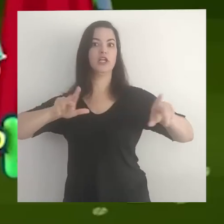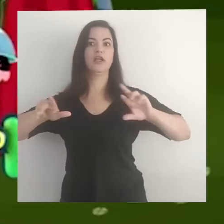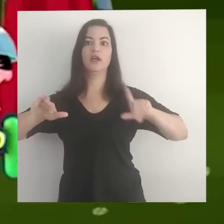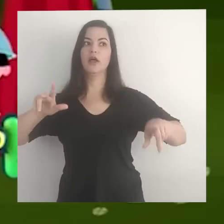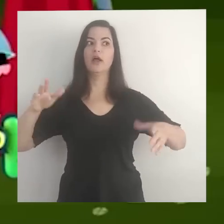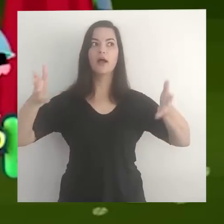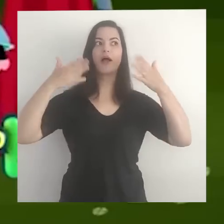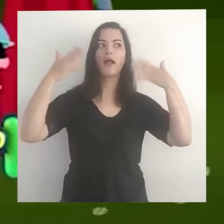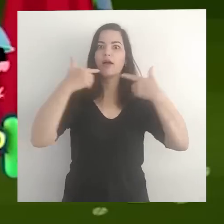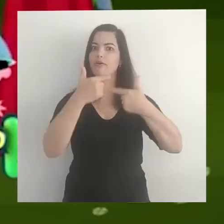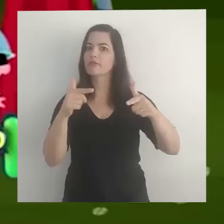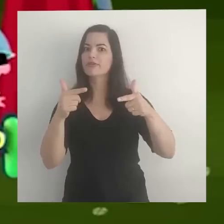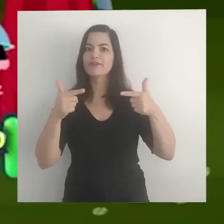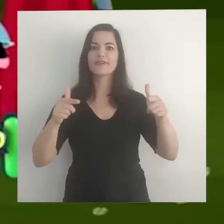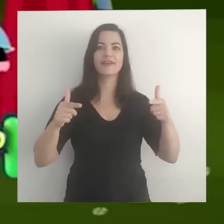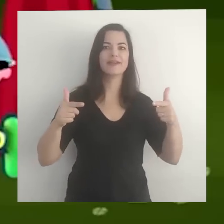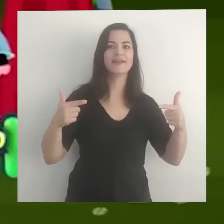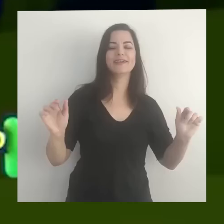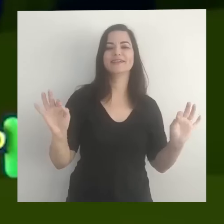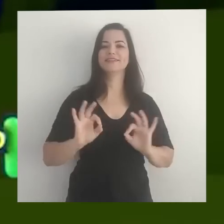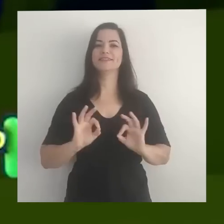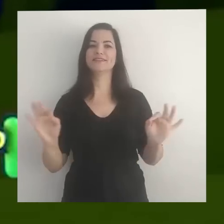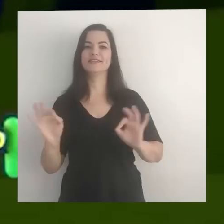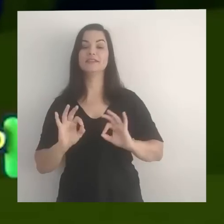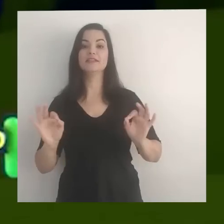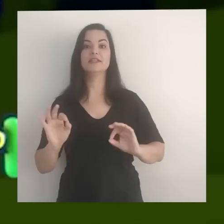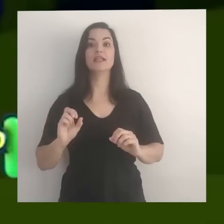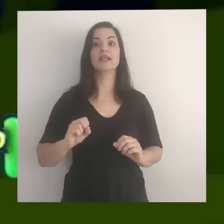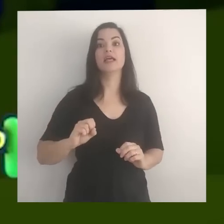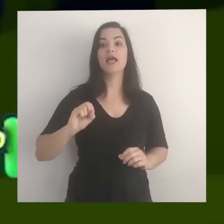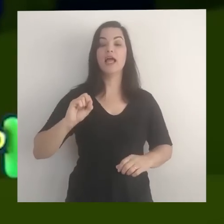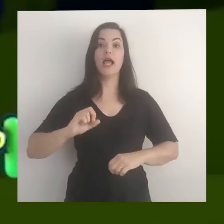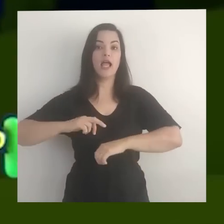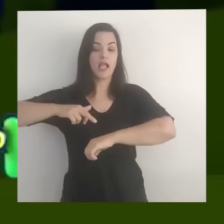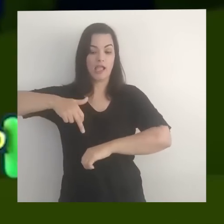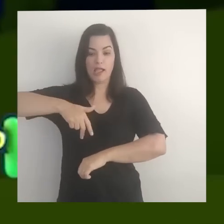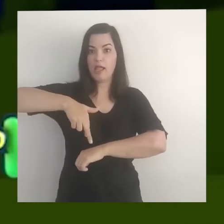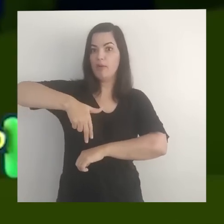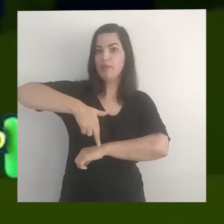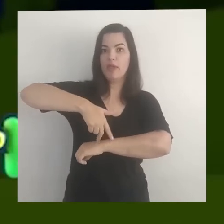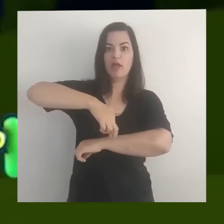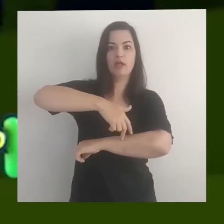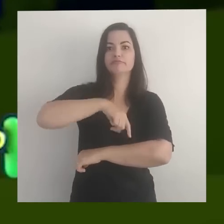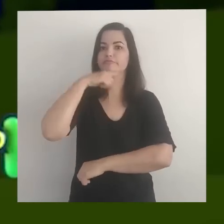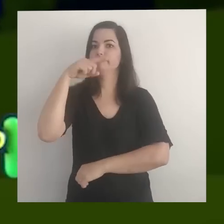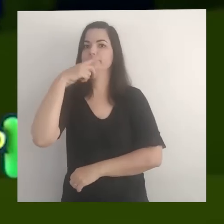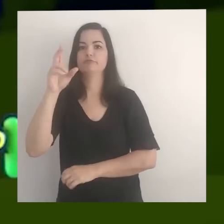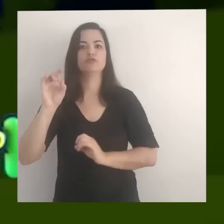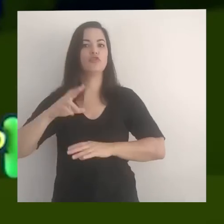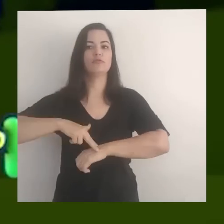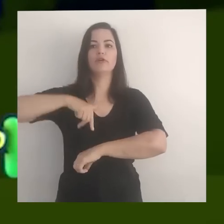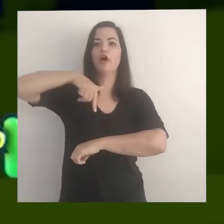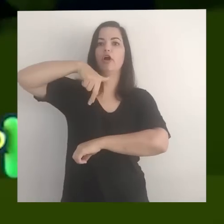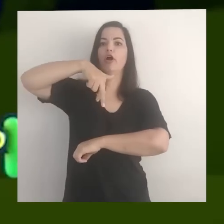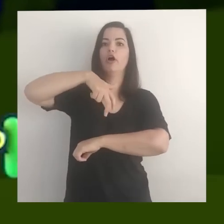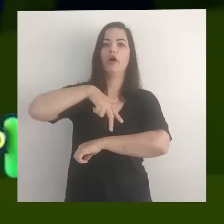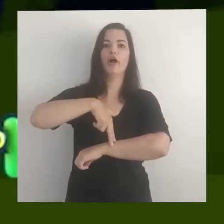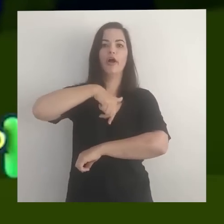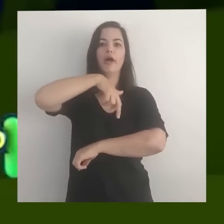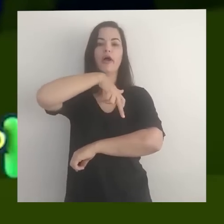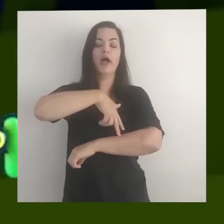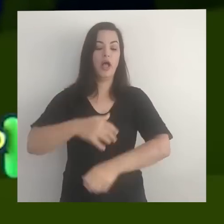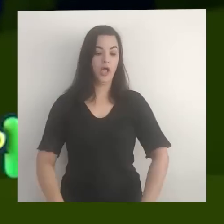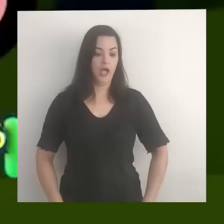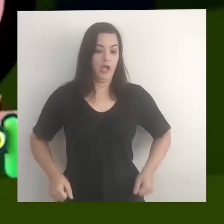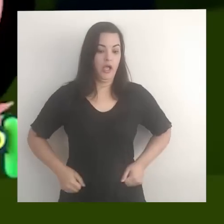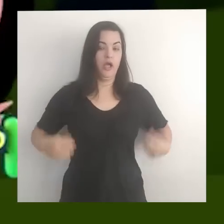Para começar, nada quente. Em vez de caminhar, flutuar, esqueça qualquer roupa.